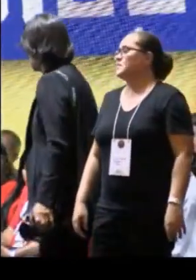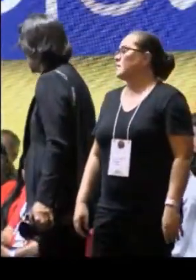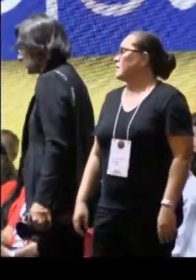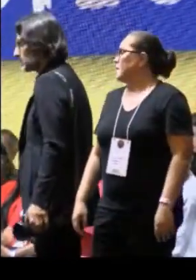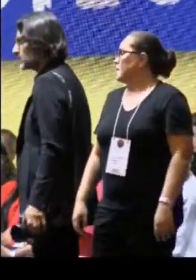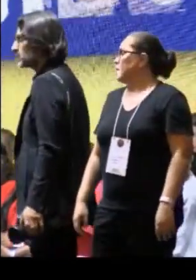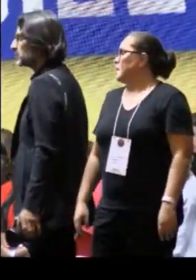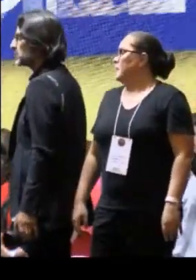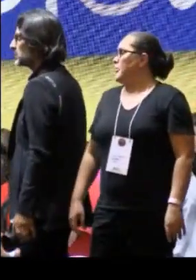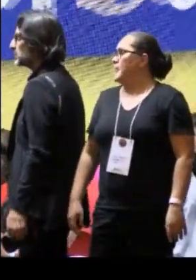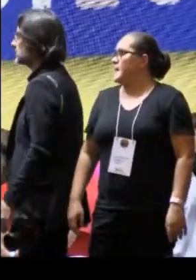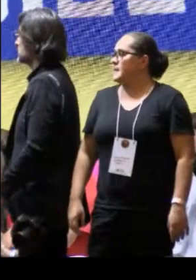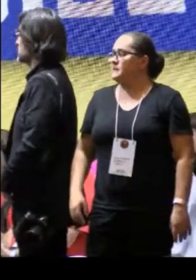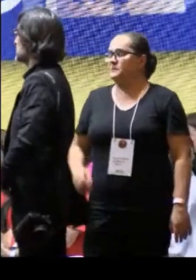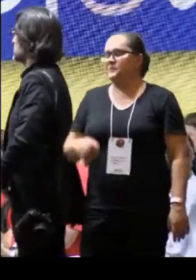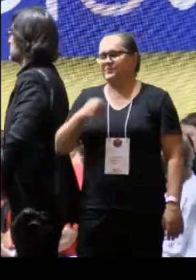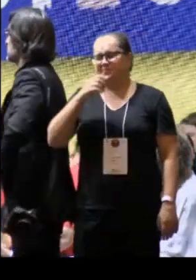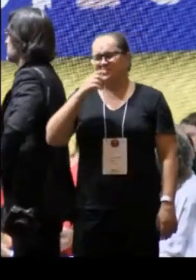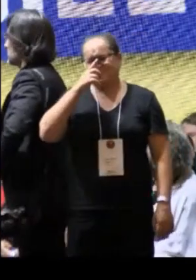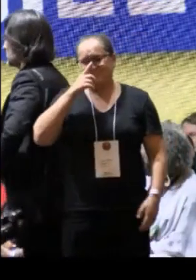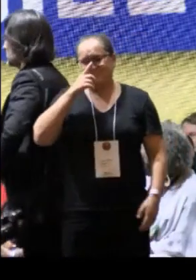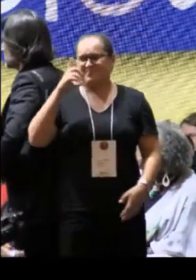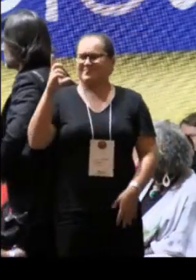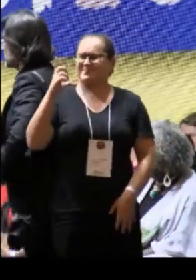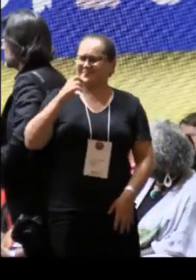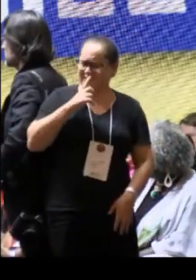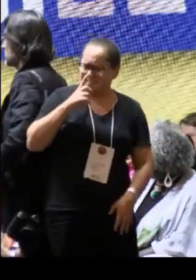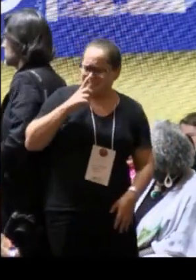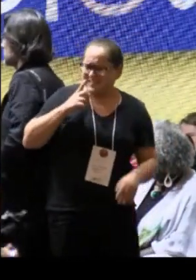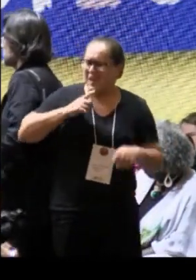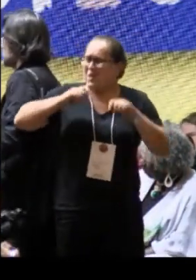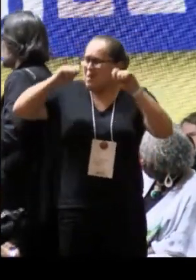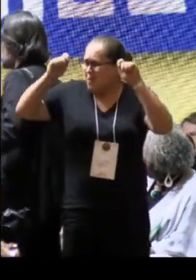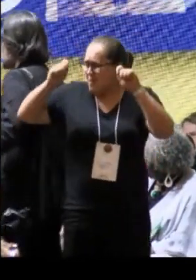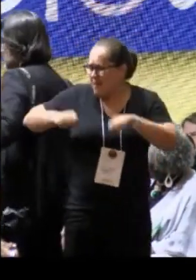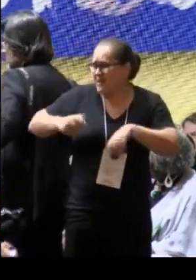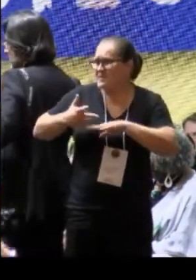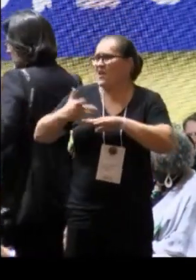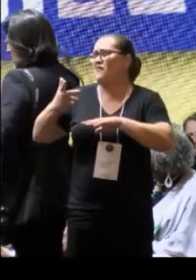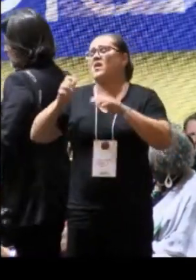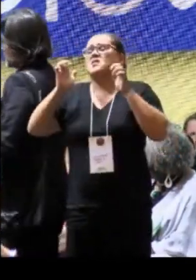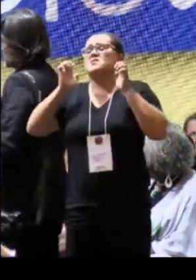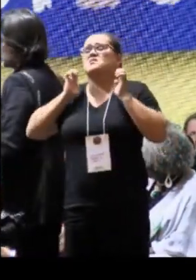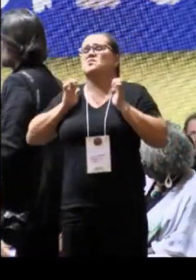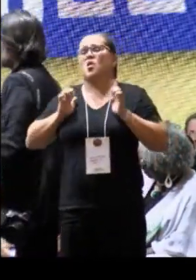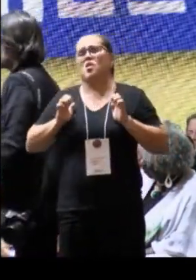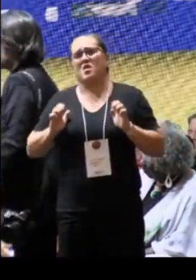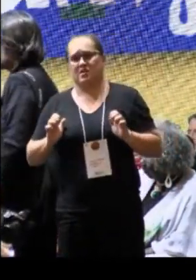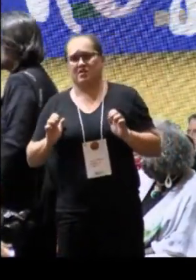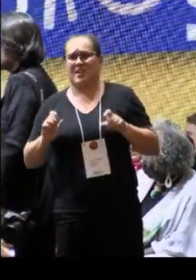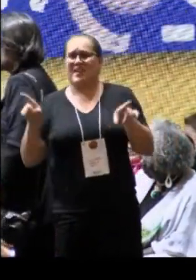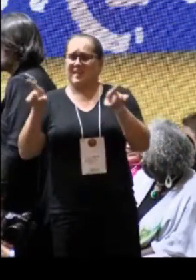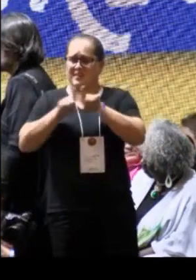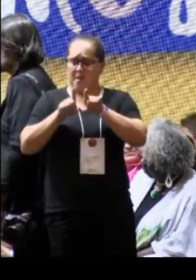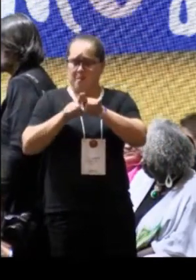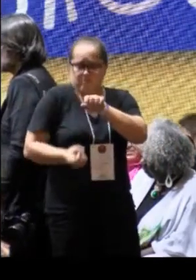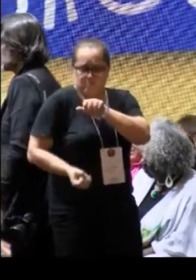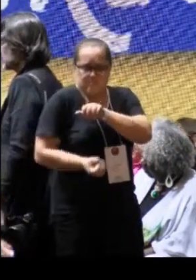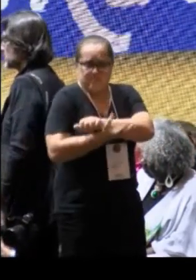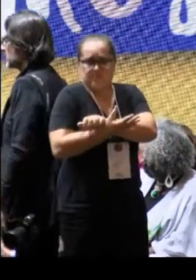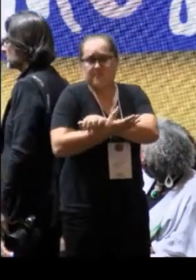Temos muito o que falar sobre ética, sobre combate à corrupção e